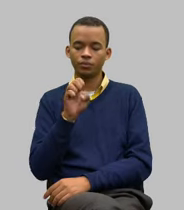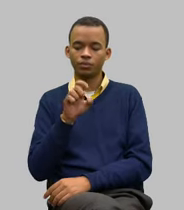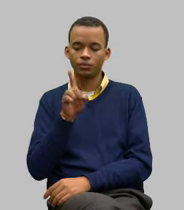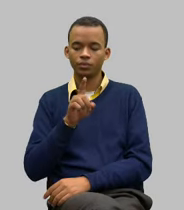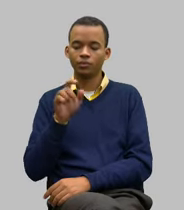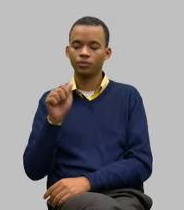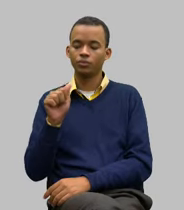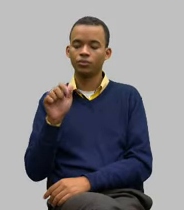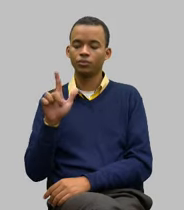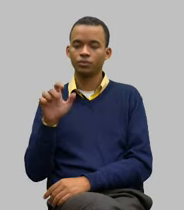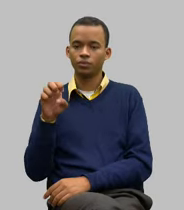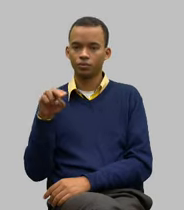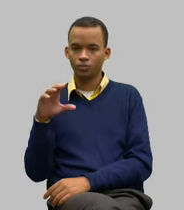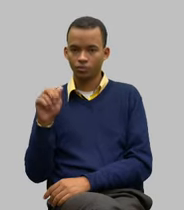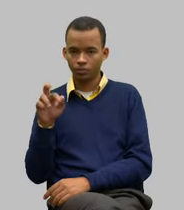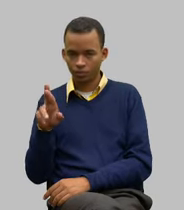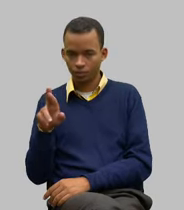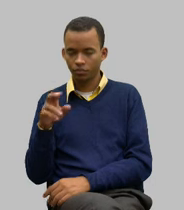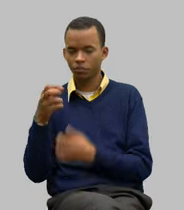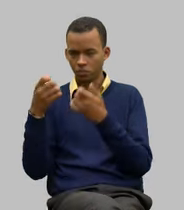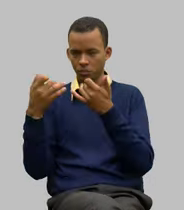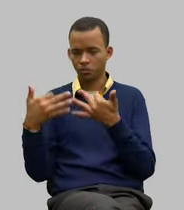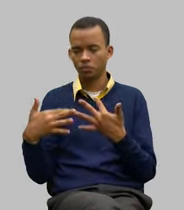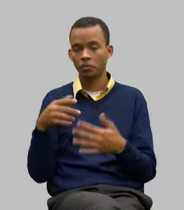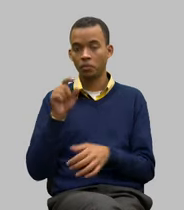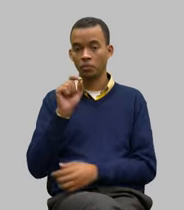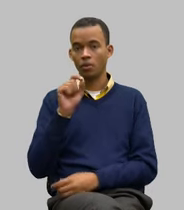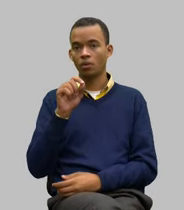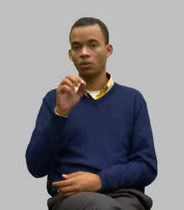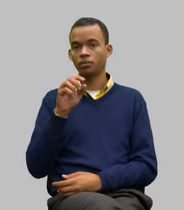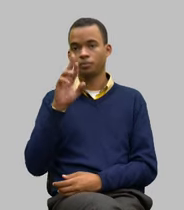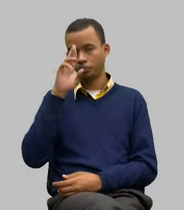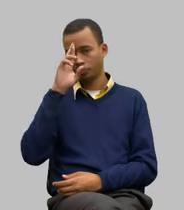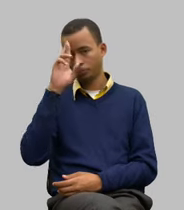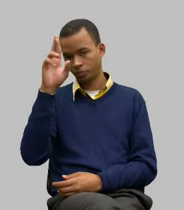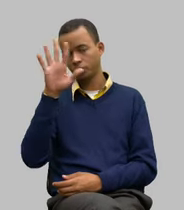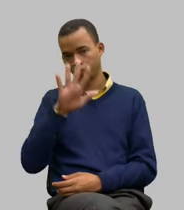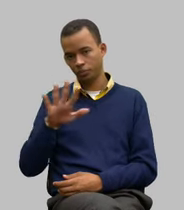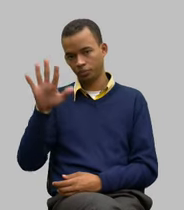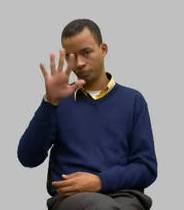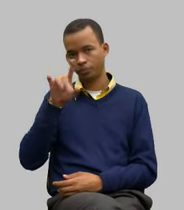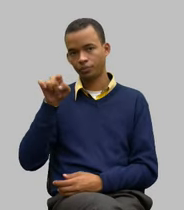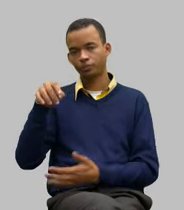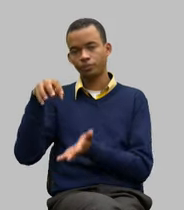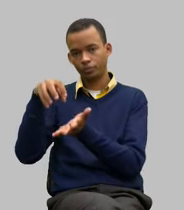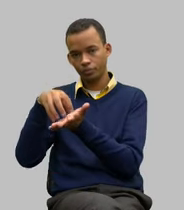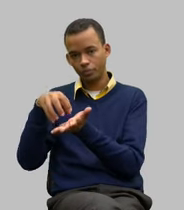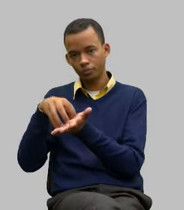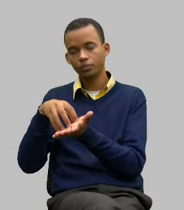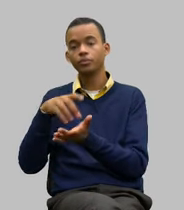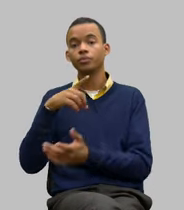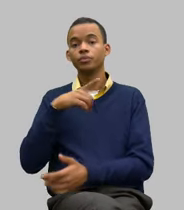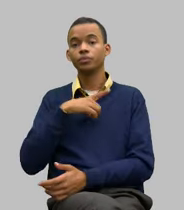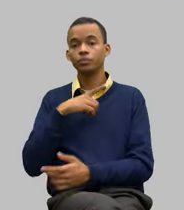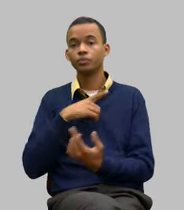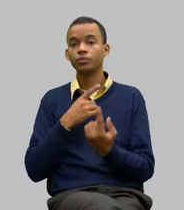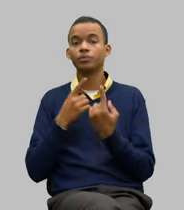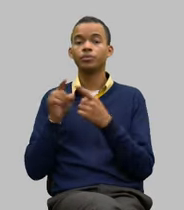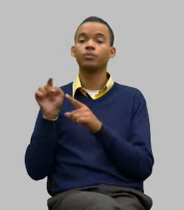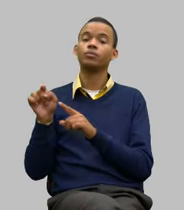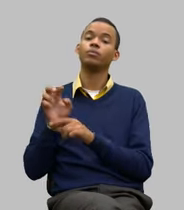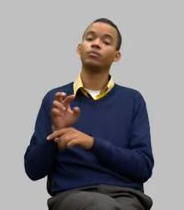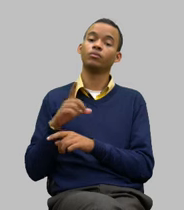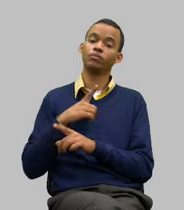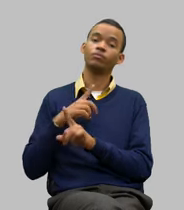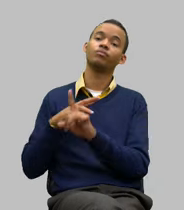o diretor-geral da unidade eu não vou falar aqui o nome tá então acusado da de praticar sede moral